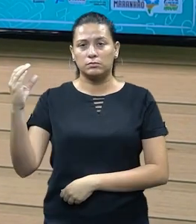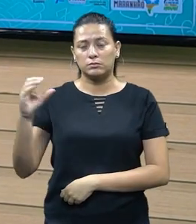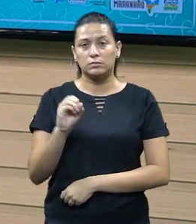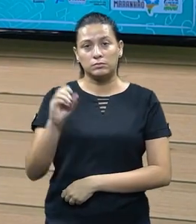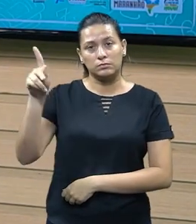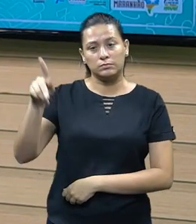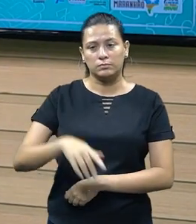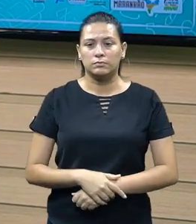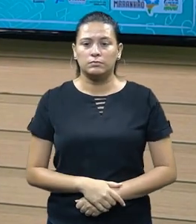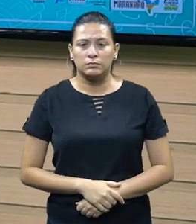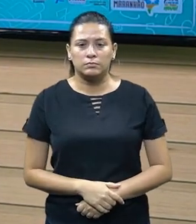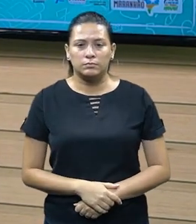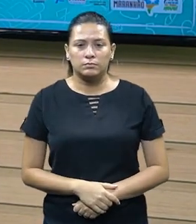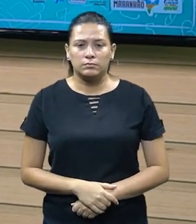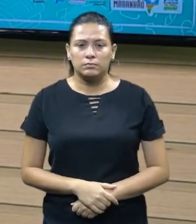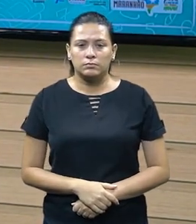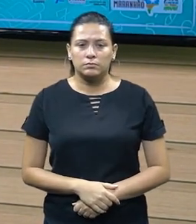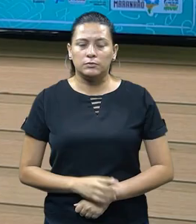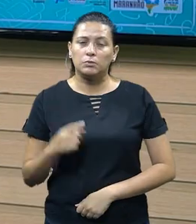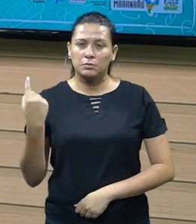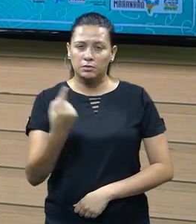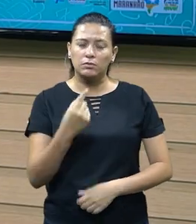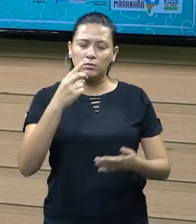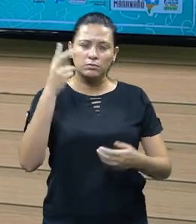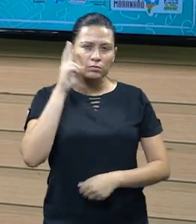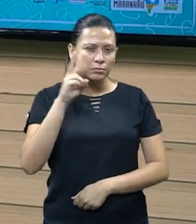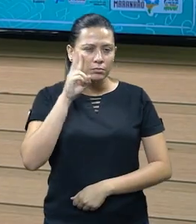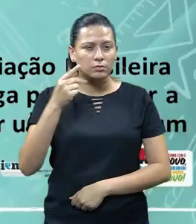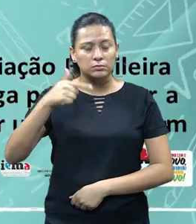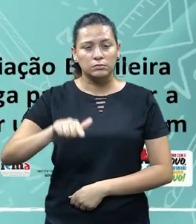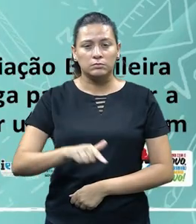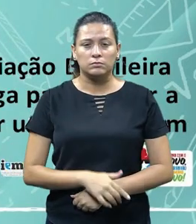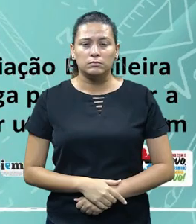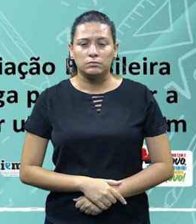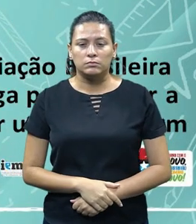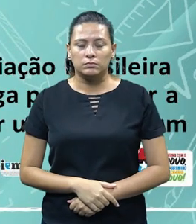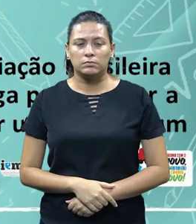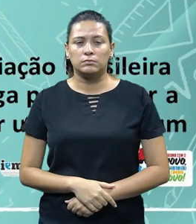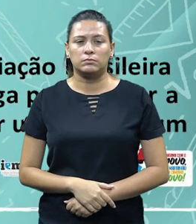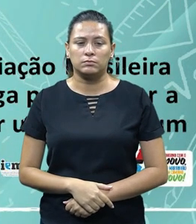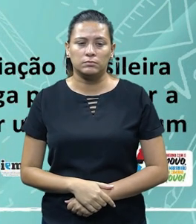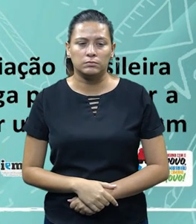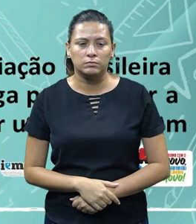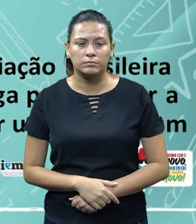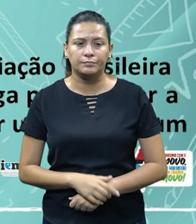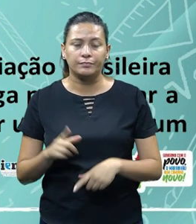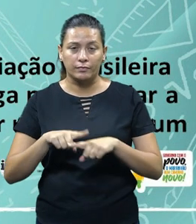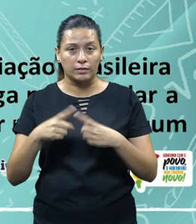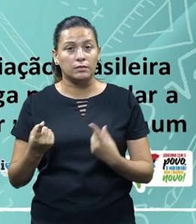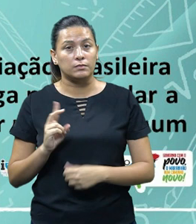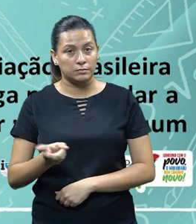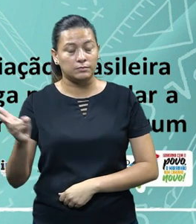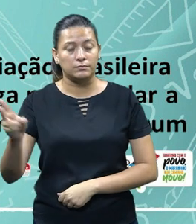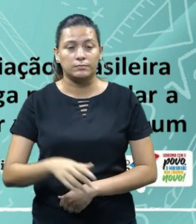científico Tá ok então eu trouxe aqui mais pra gente relembrar mas eh